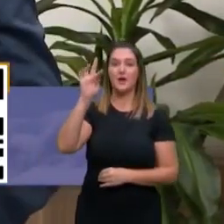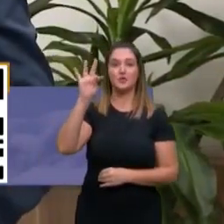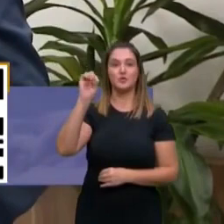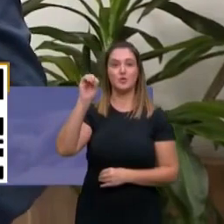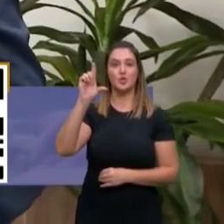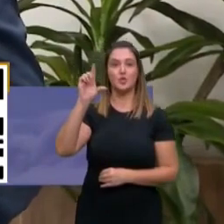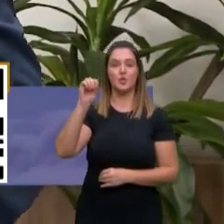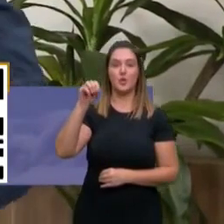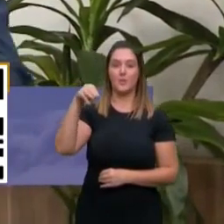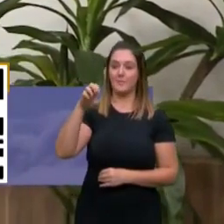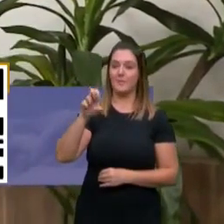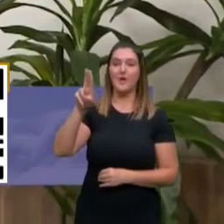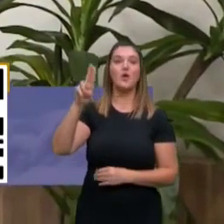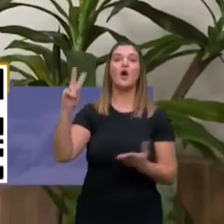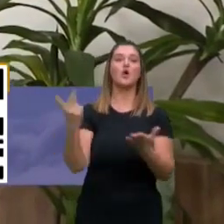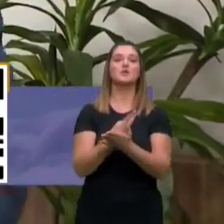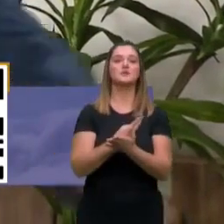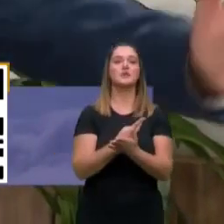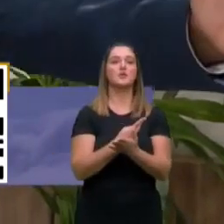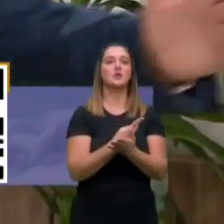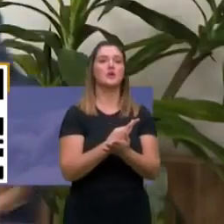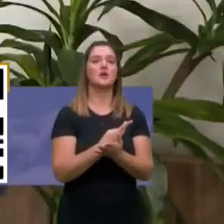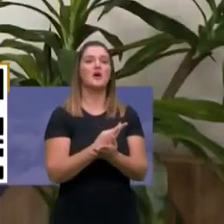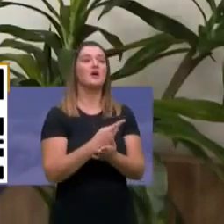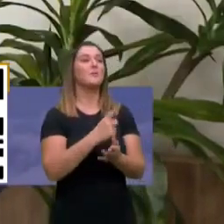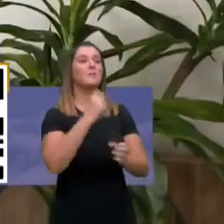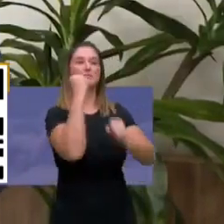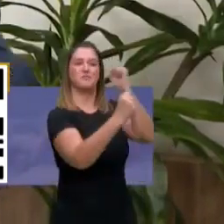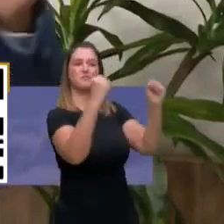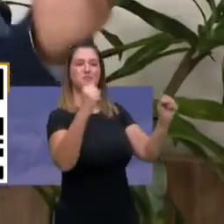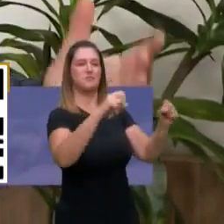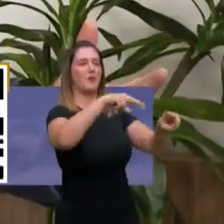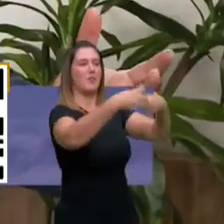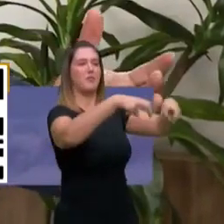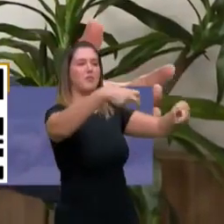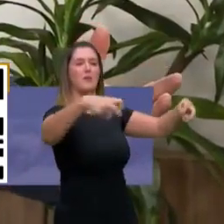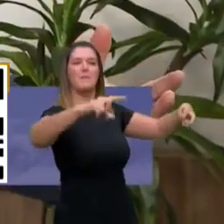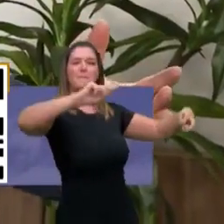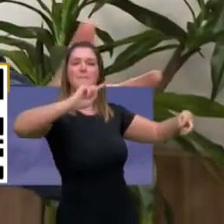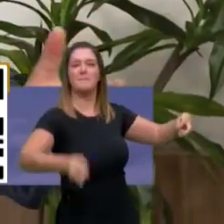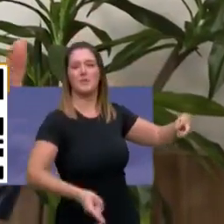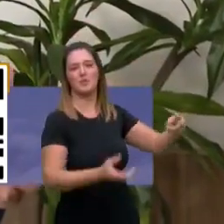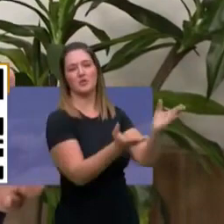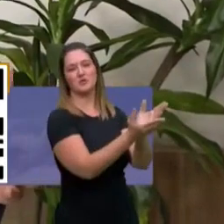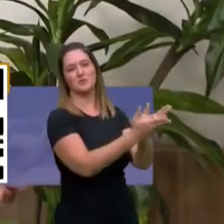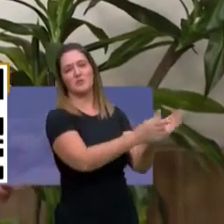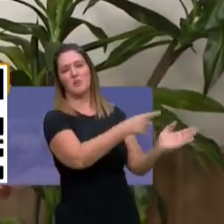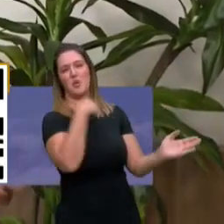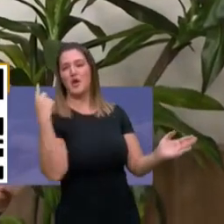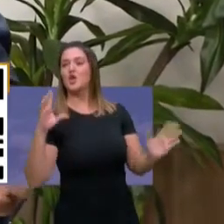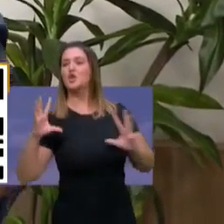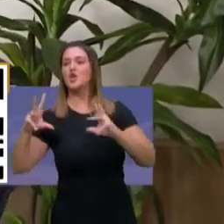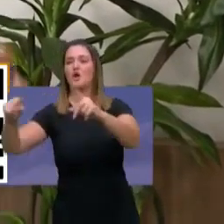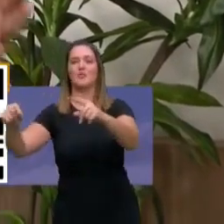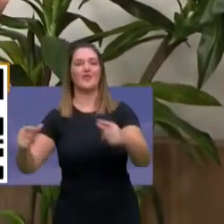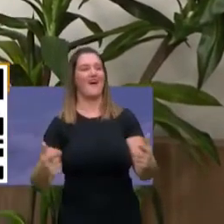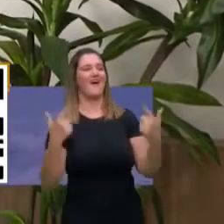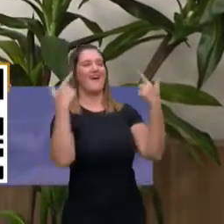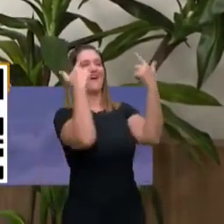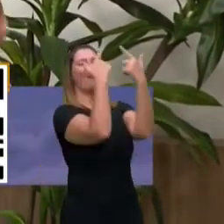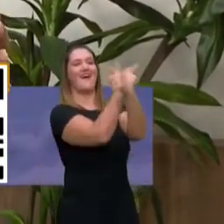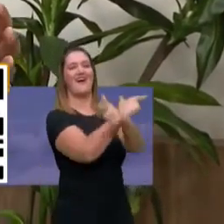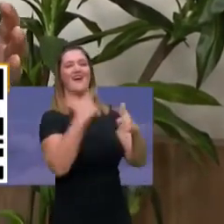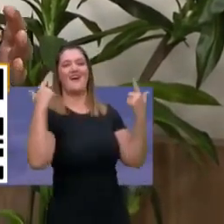foram assassinados. E o sangue escorria nas ruas e muitas pessoas comemoravam, entendeu? Houve